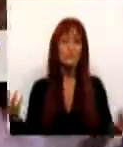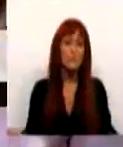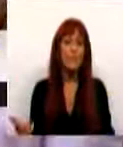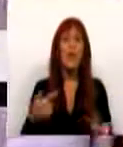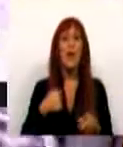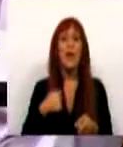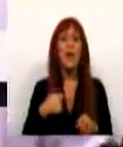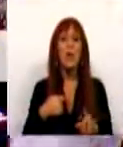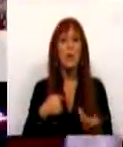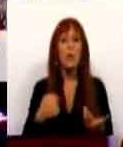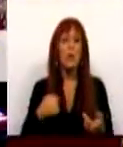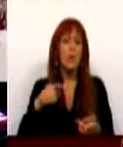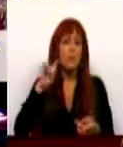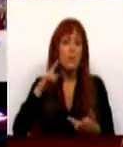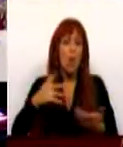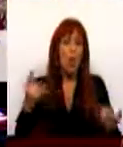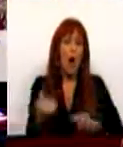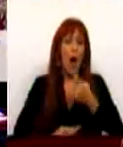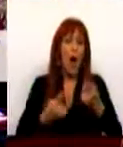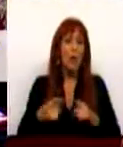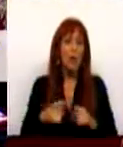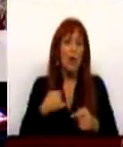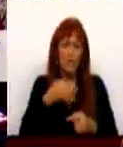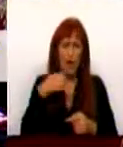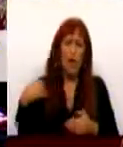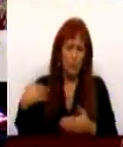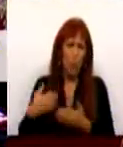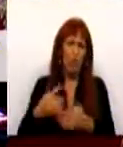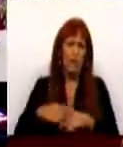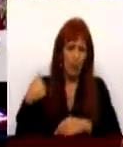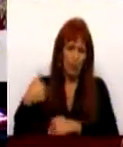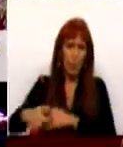eu estou ciente, que também é algo que temos falado ao longo do tempo,